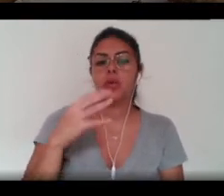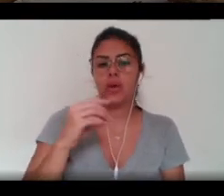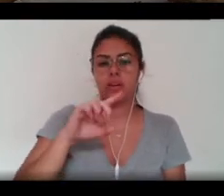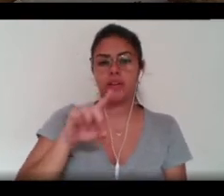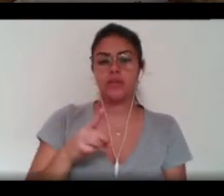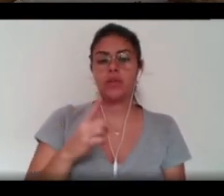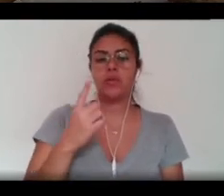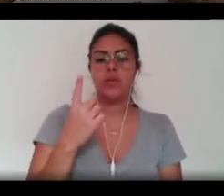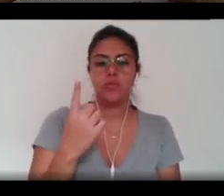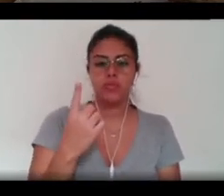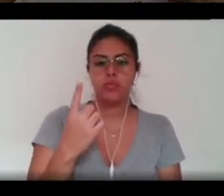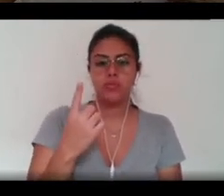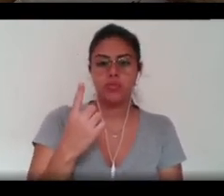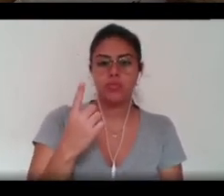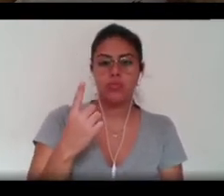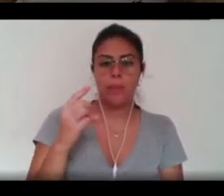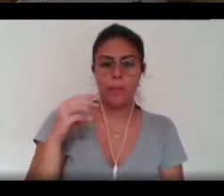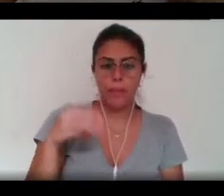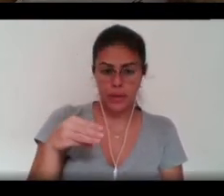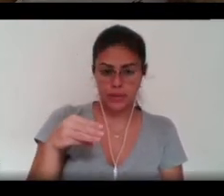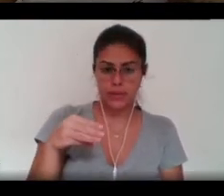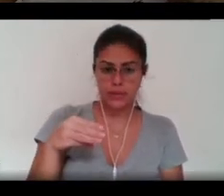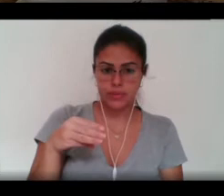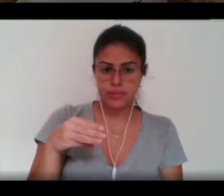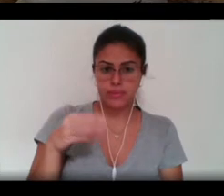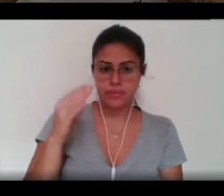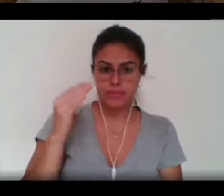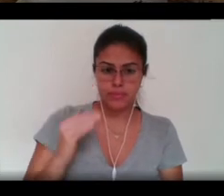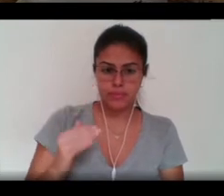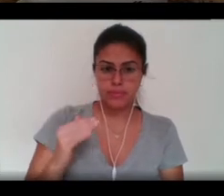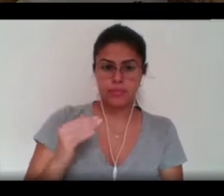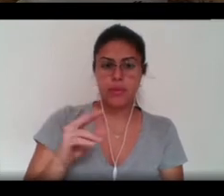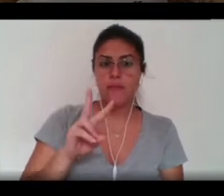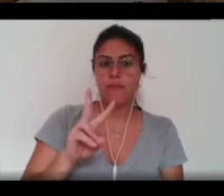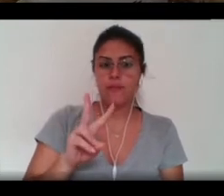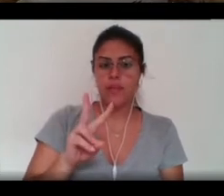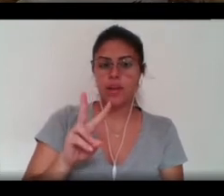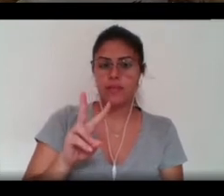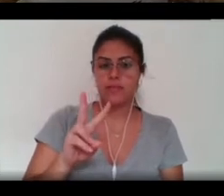eu vou ter 40,1 metros